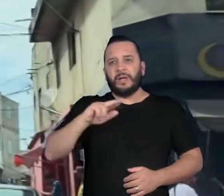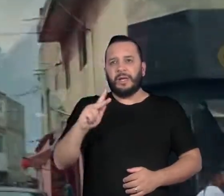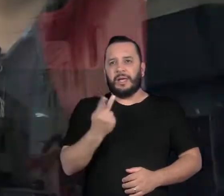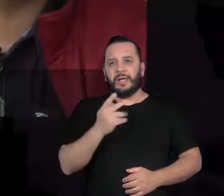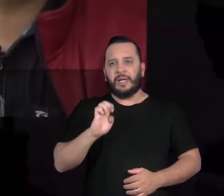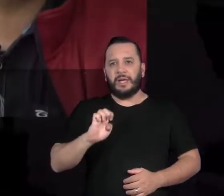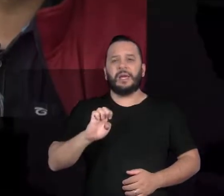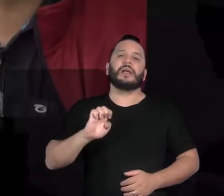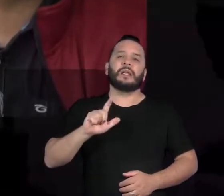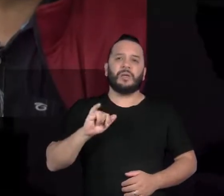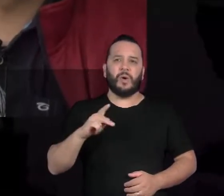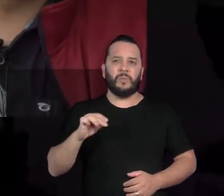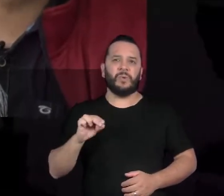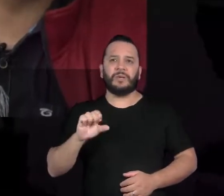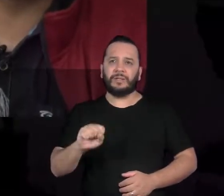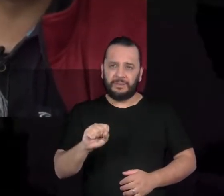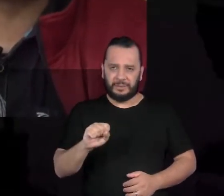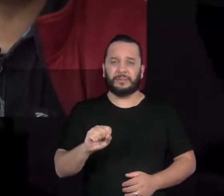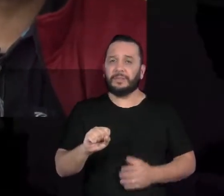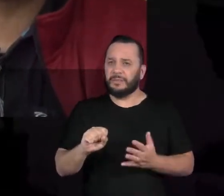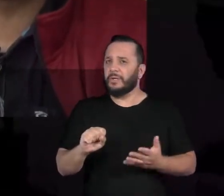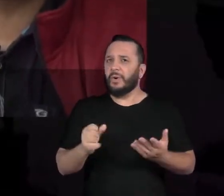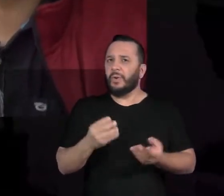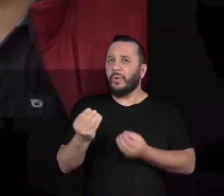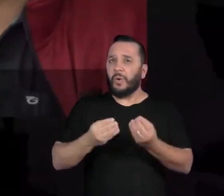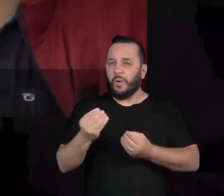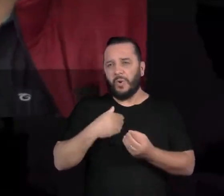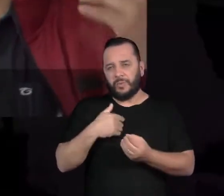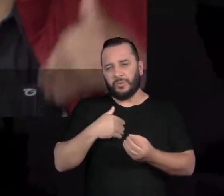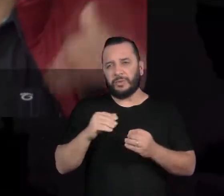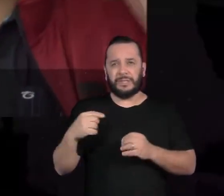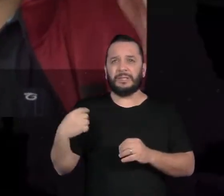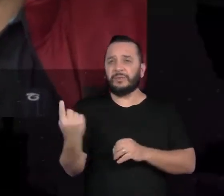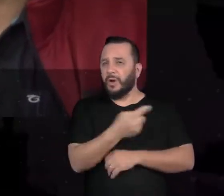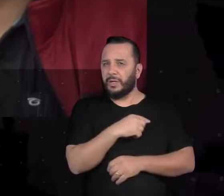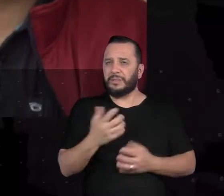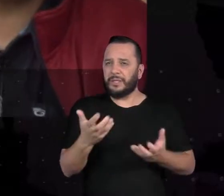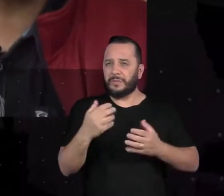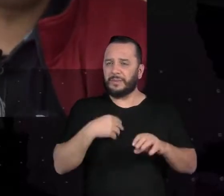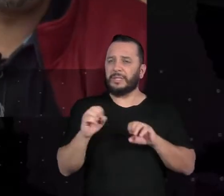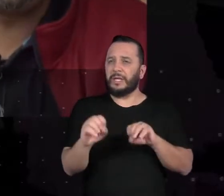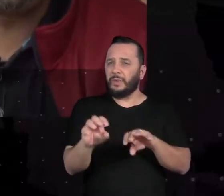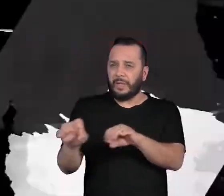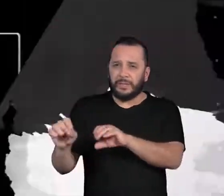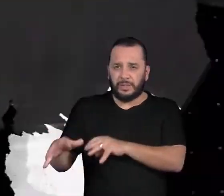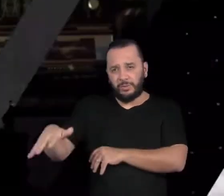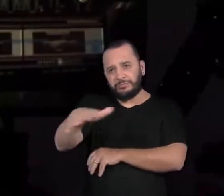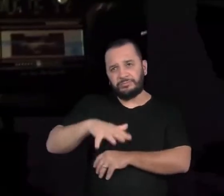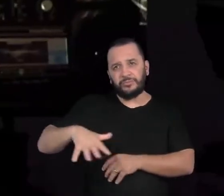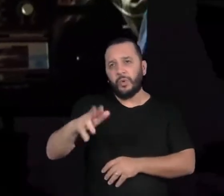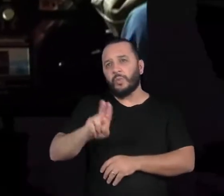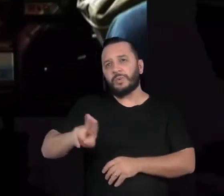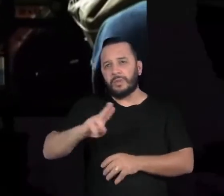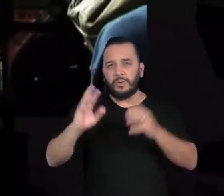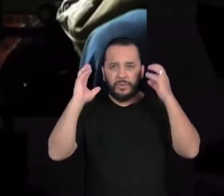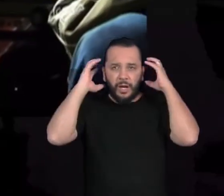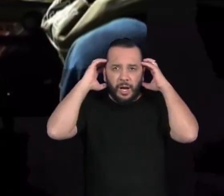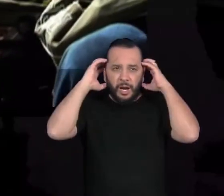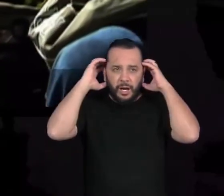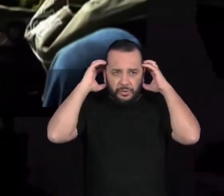educador e uma maneira da gente difundir esse conceito do bairro educador é através das ondas sonoras da rádio comunitária Heliópolis.